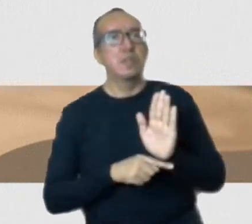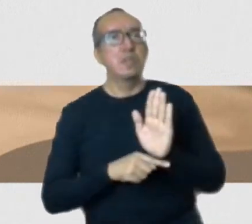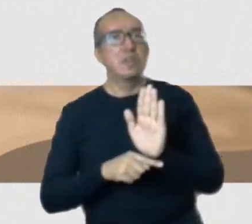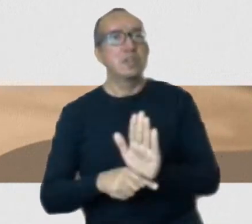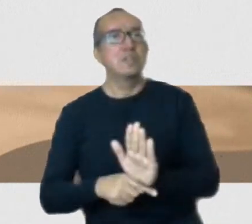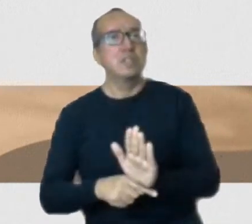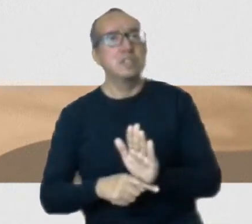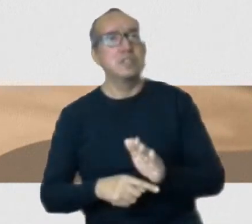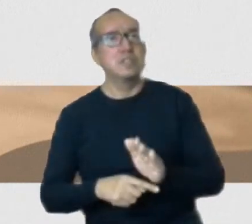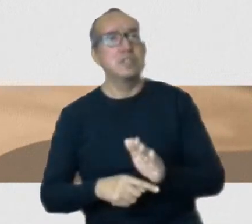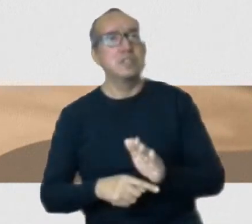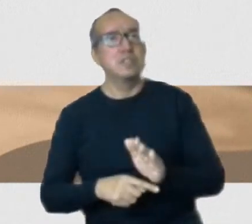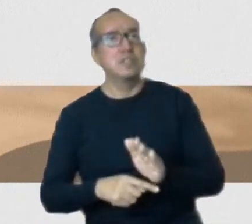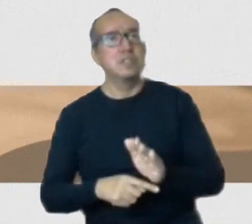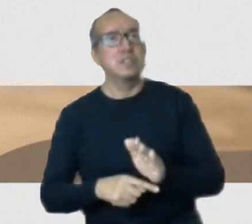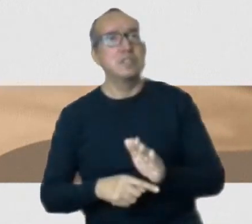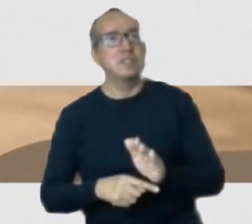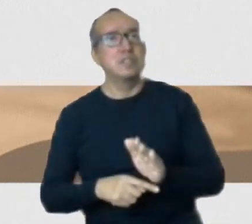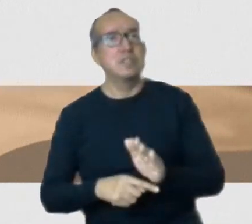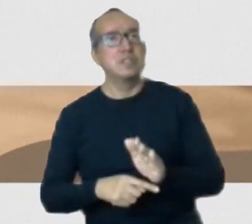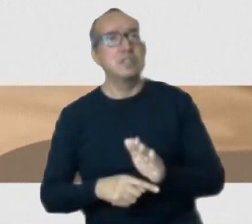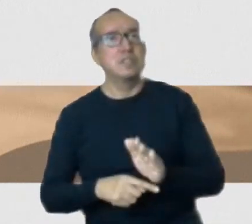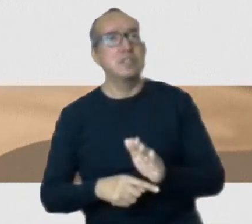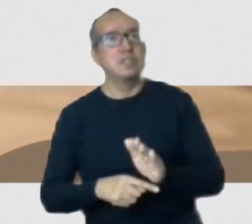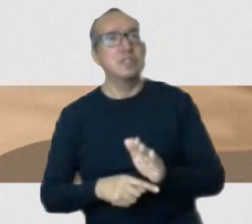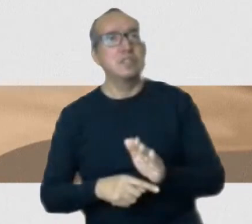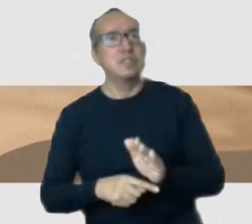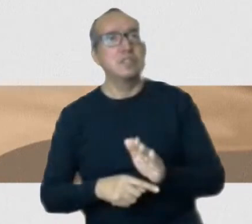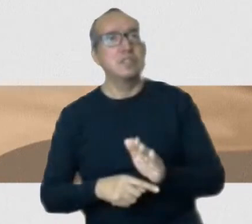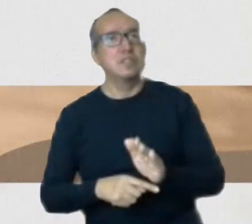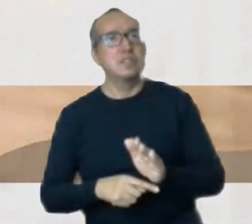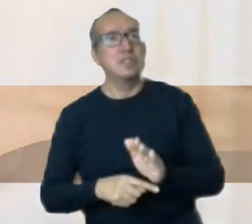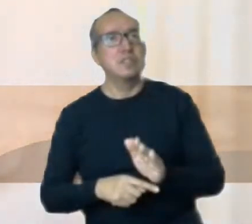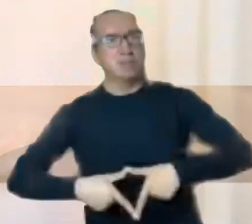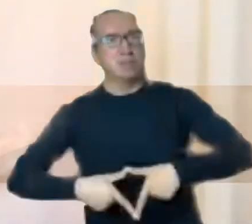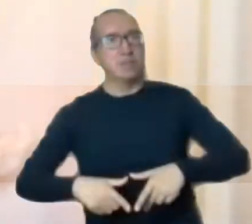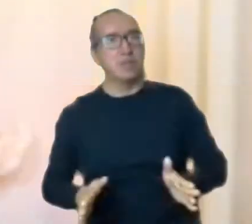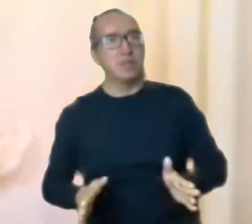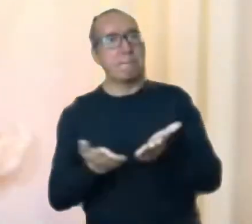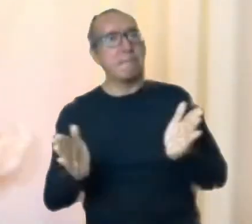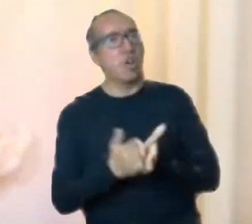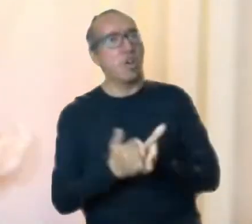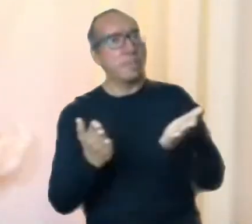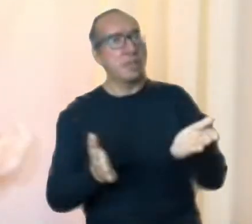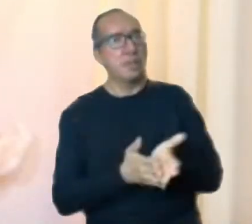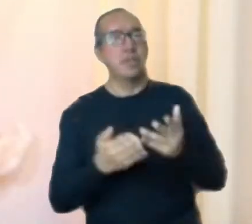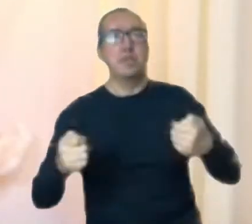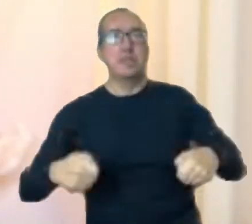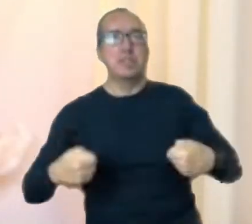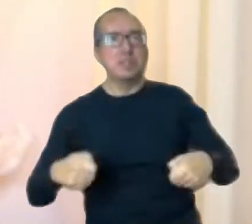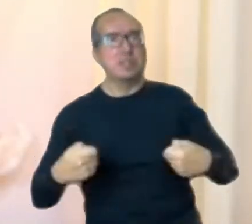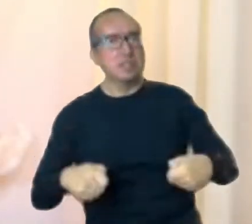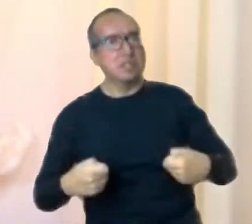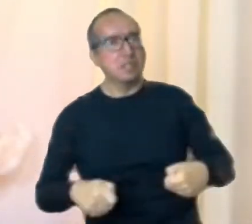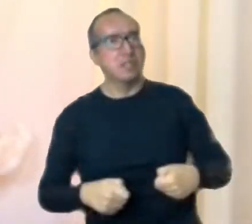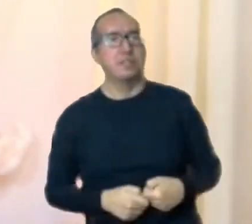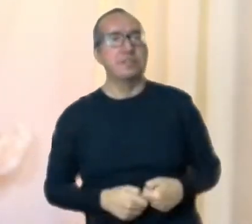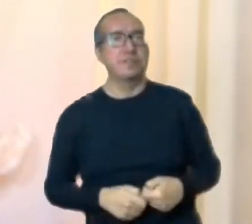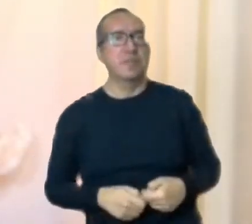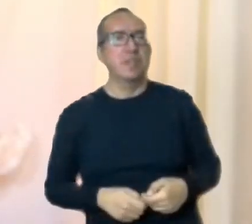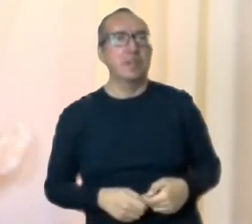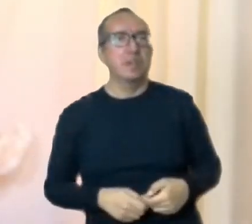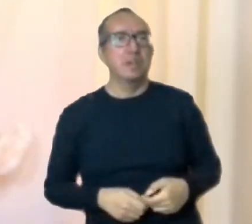para o pobre quanto para o necessitado de sua terra. Perceba, muitas pessoas leem esse